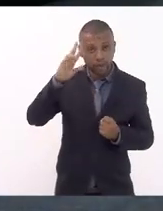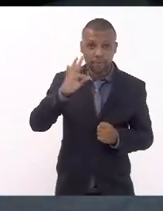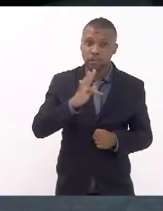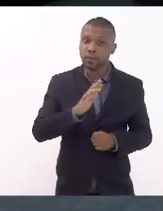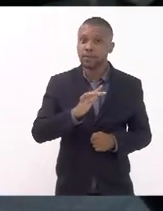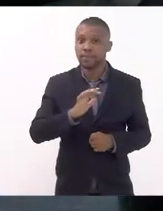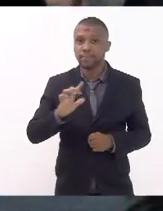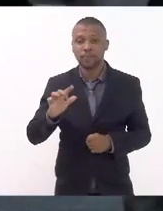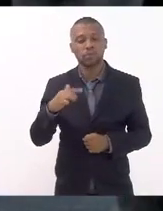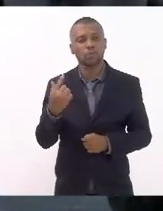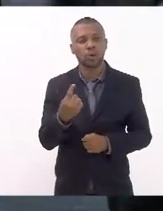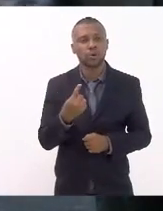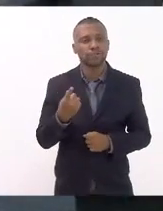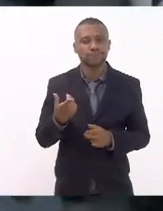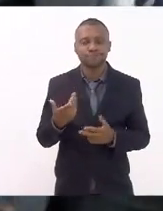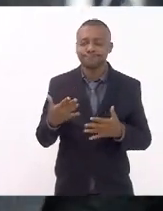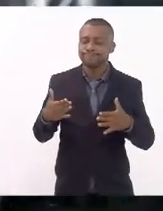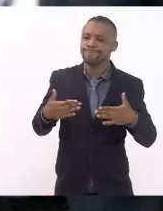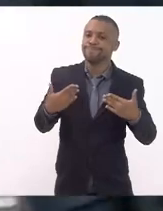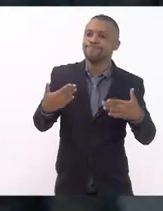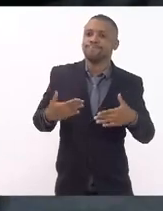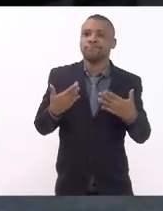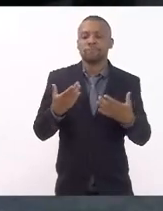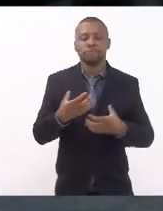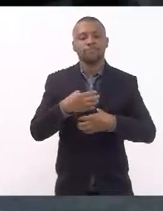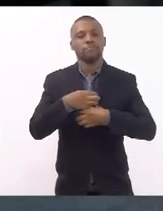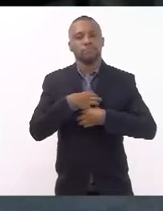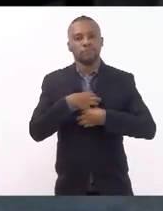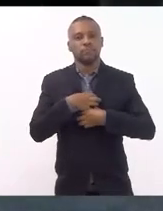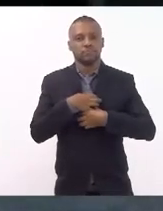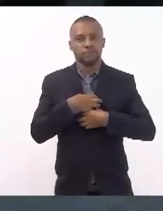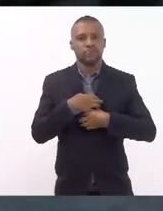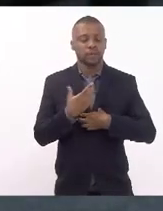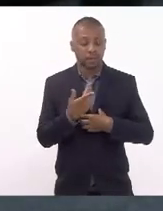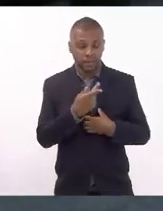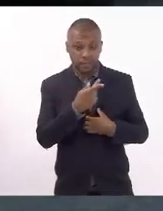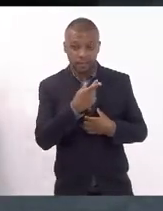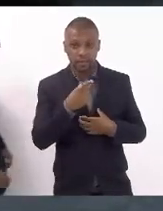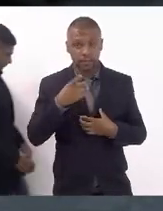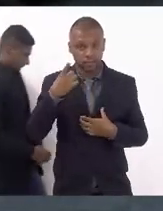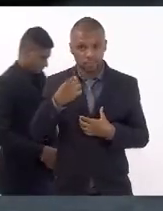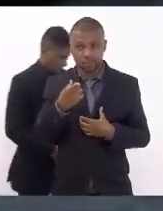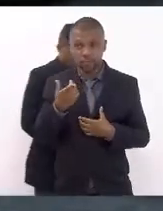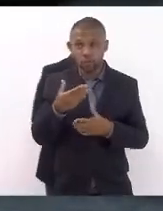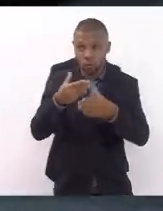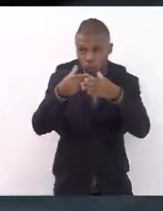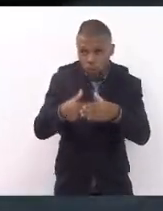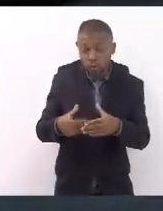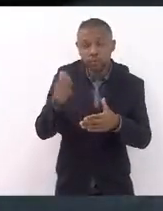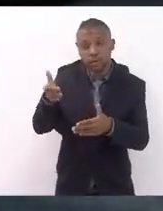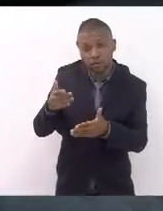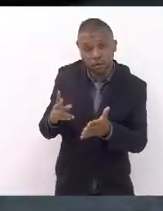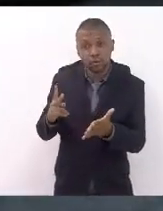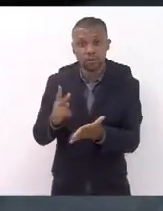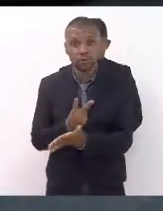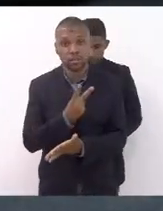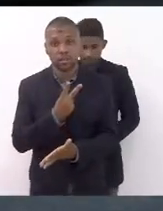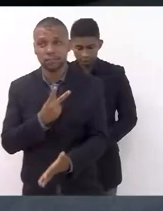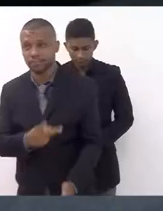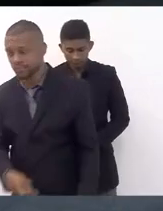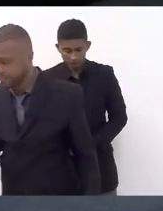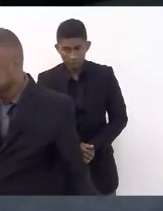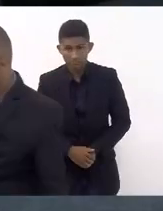O que nos motivou, presidente, deputada Marta me corrija, mas foi o concurso que está acontecendo nesse momento.